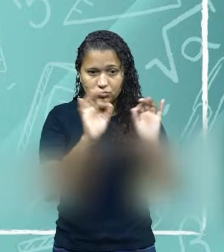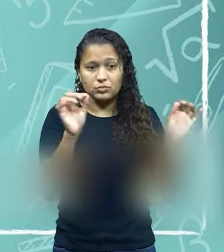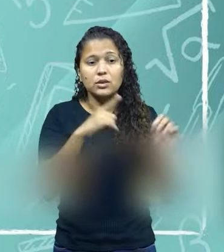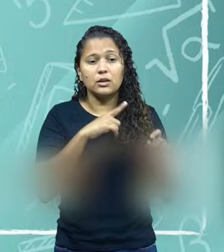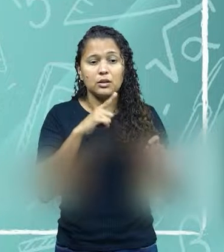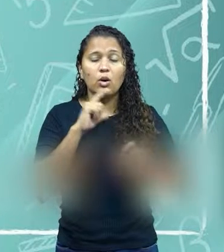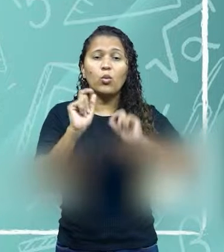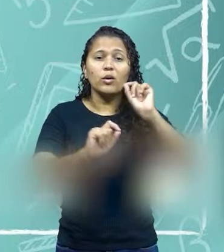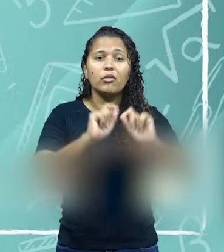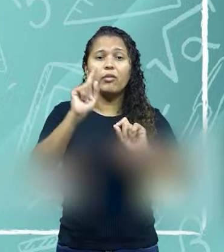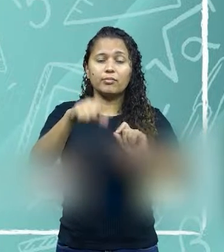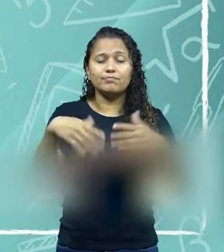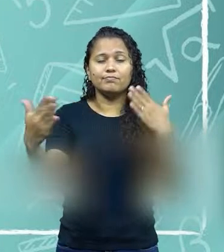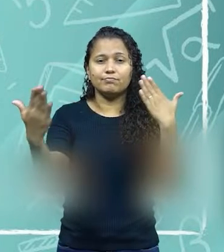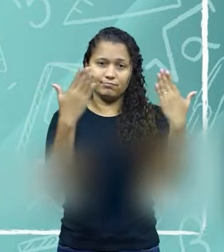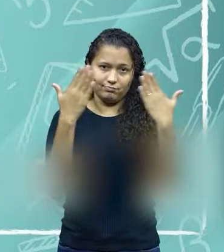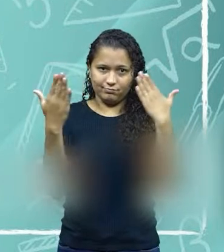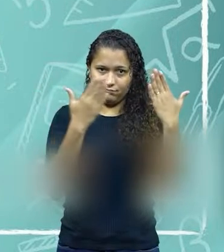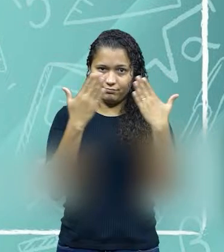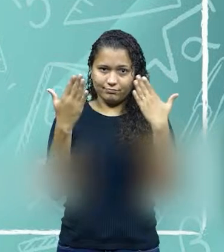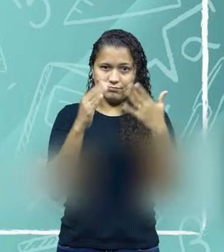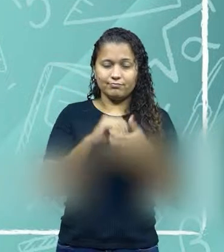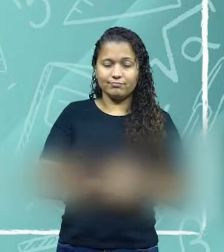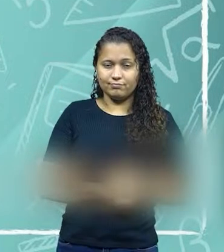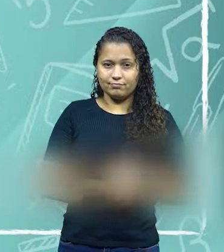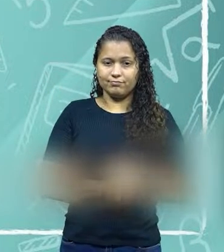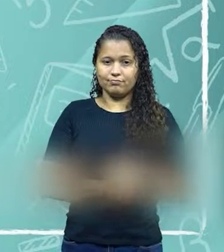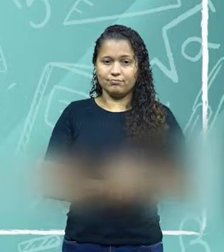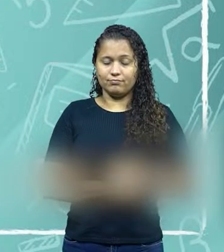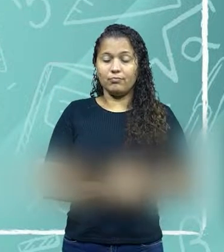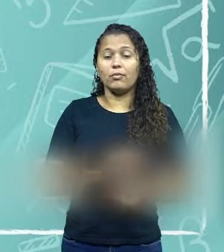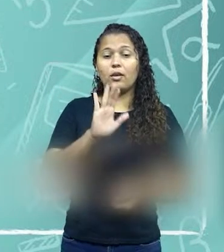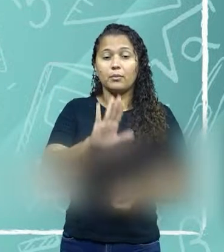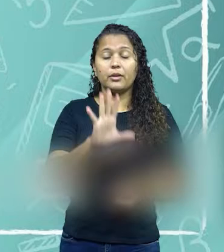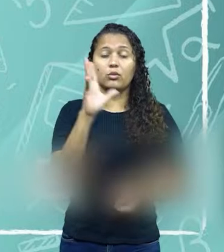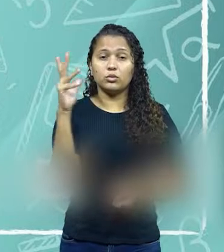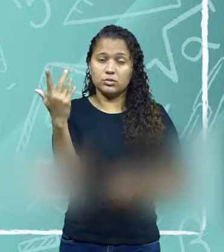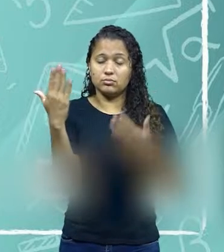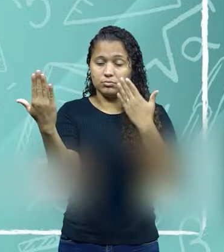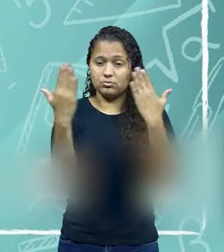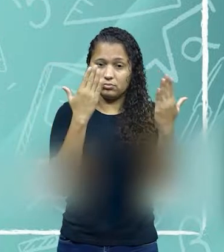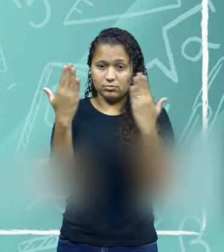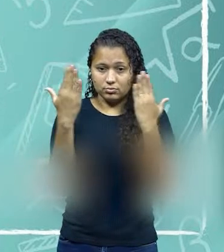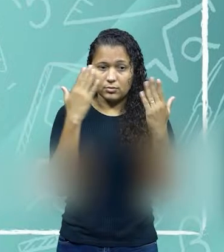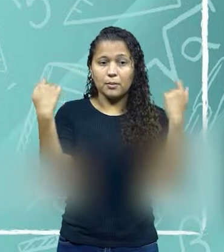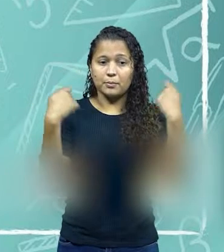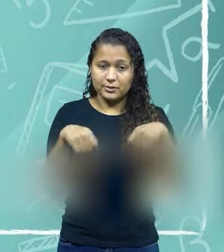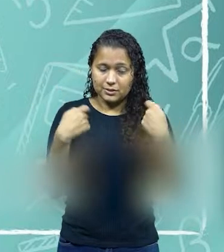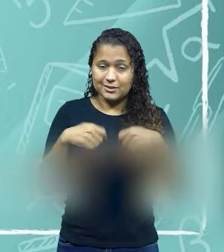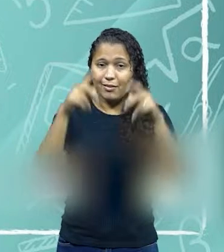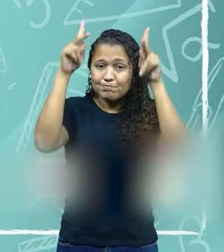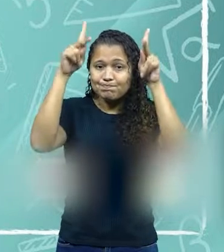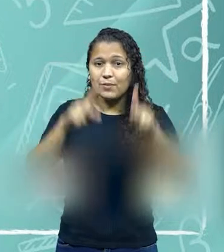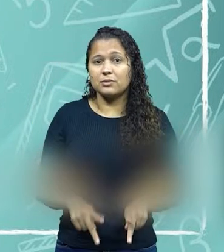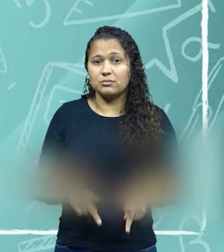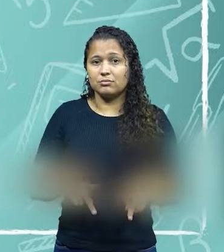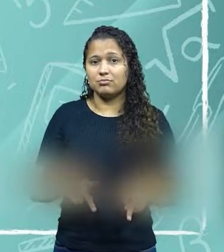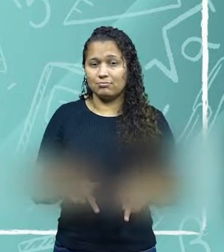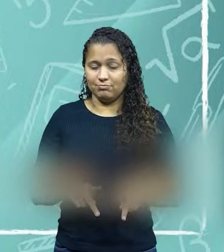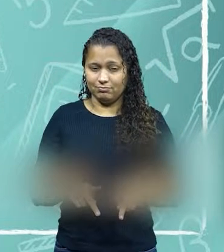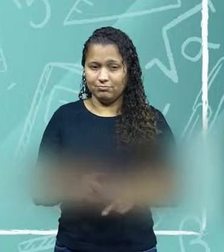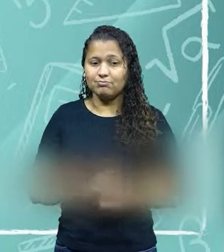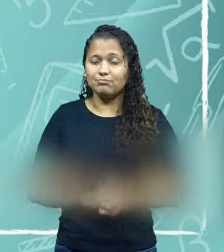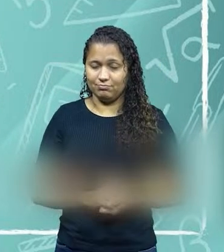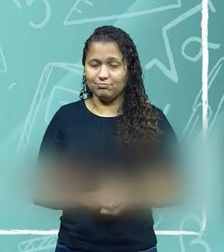estamos fazendo o quê? Uma comparação. E para realizar essa comparação, nós precisamos de um